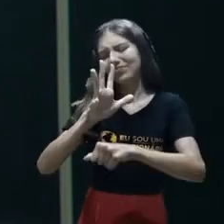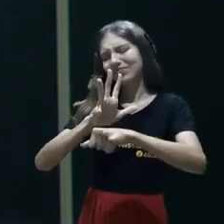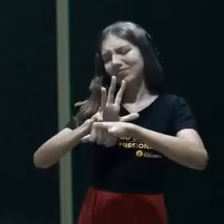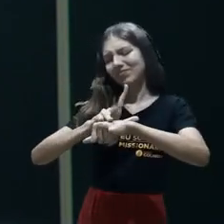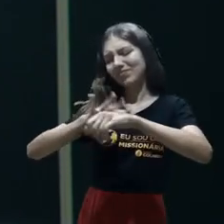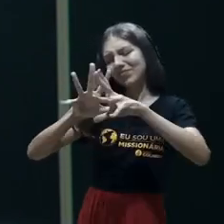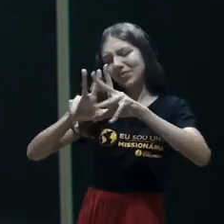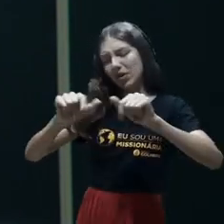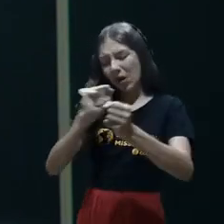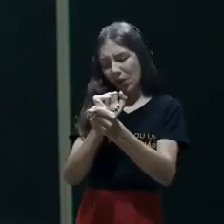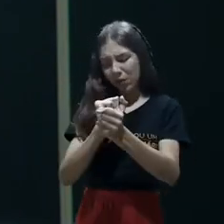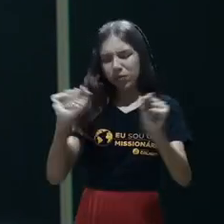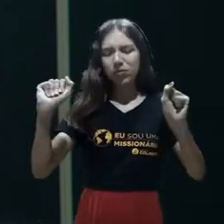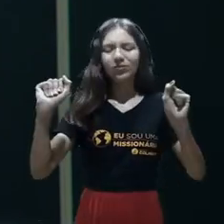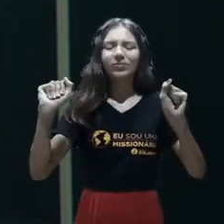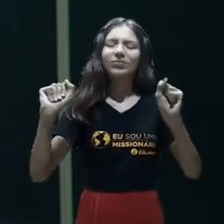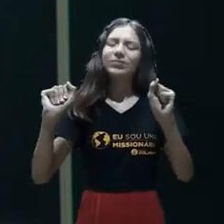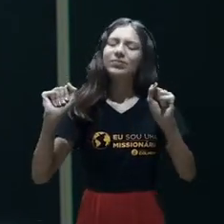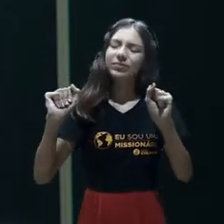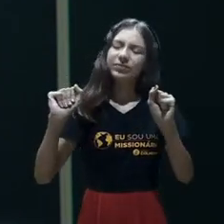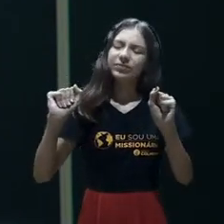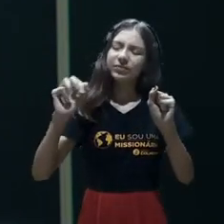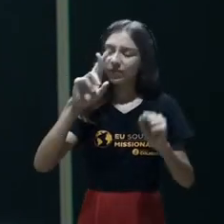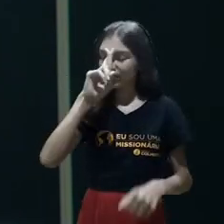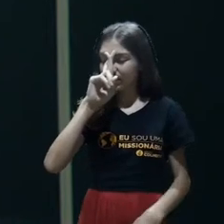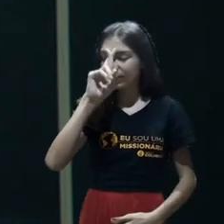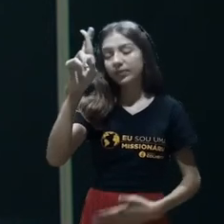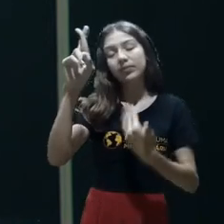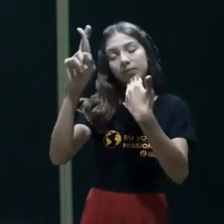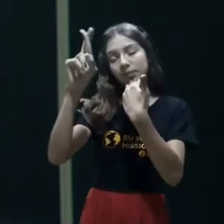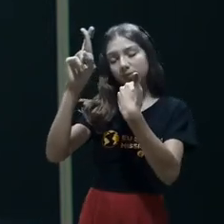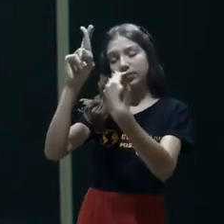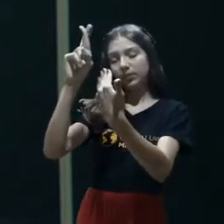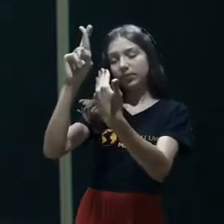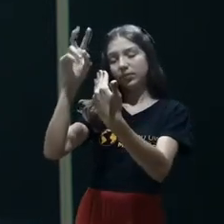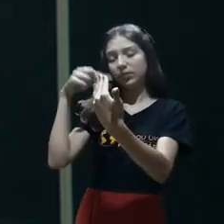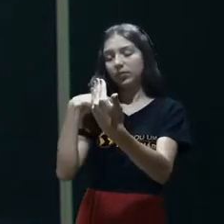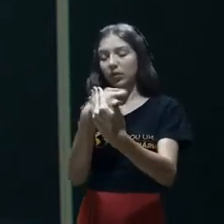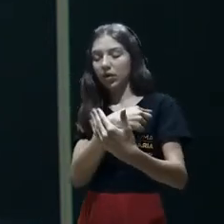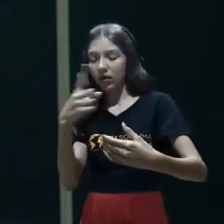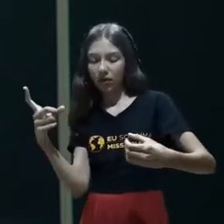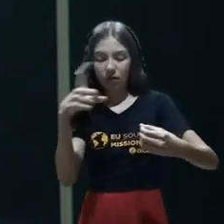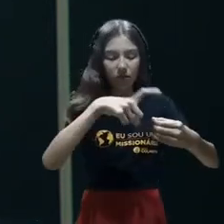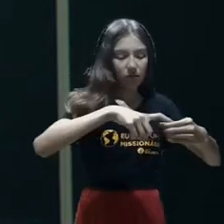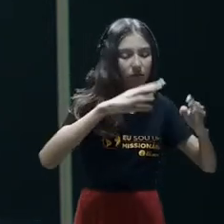com libertação. Senhor, eu quero te pedir, leva-nos até os nossos